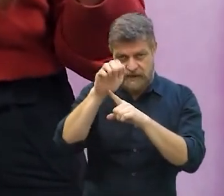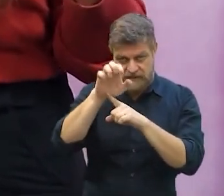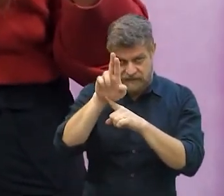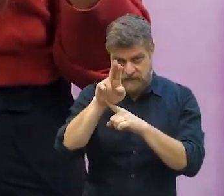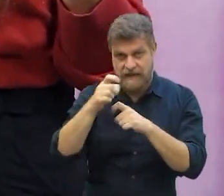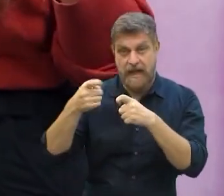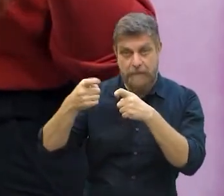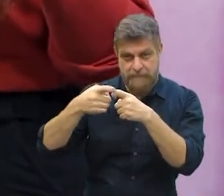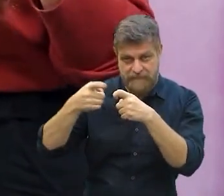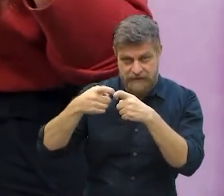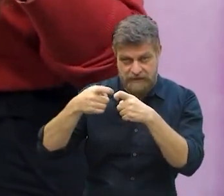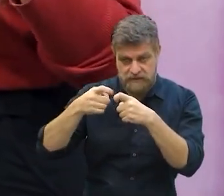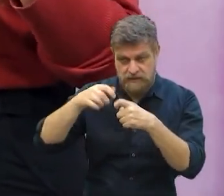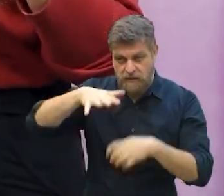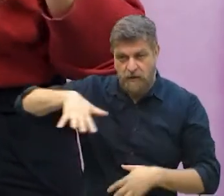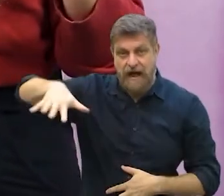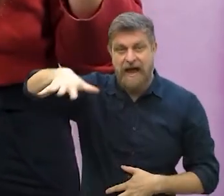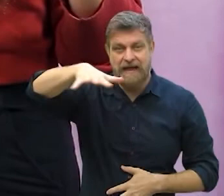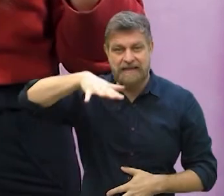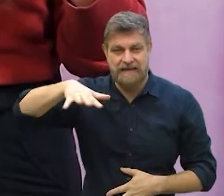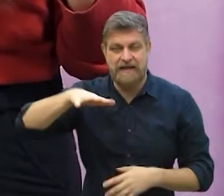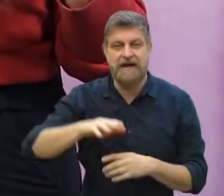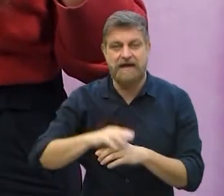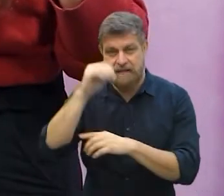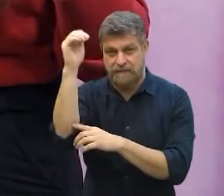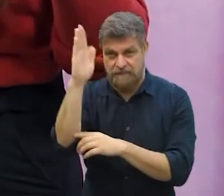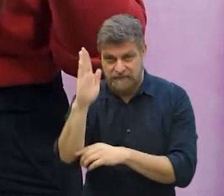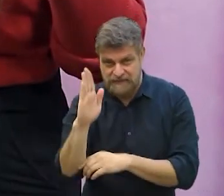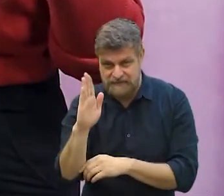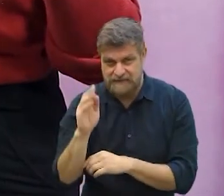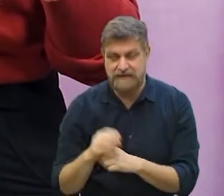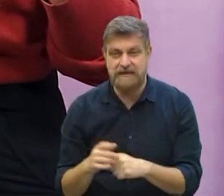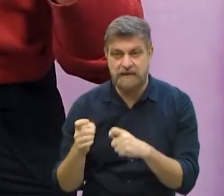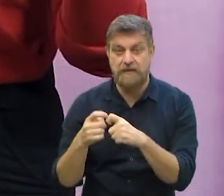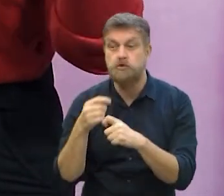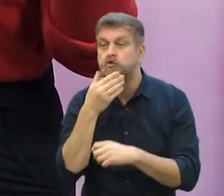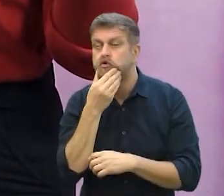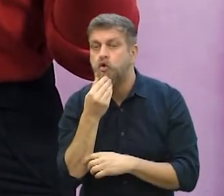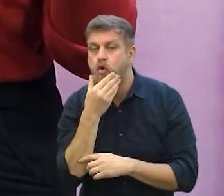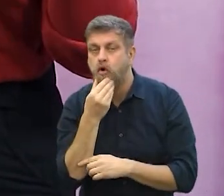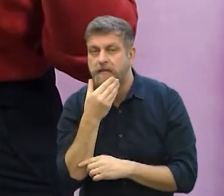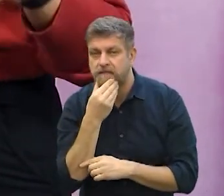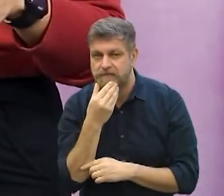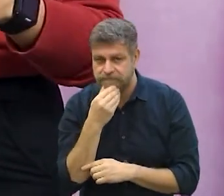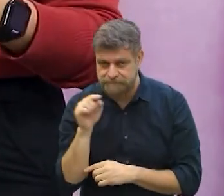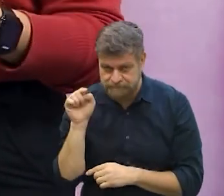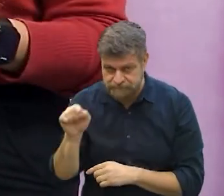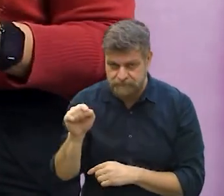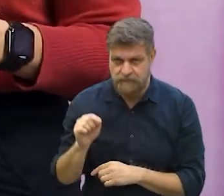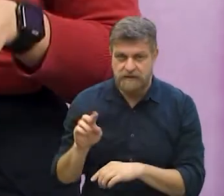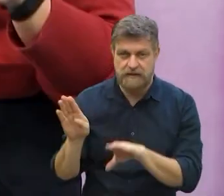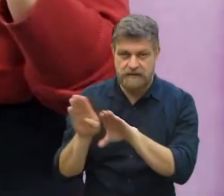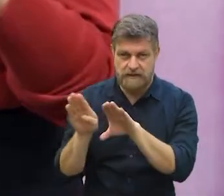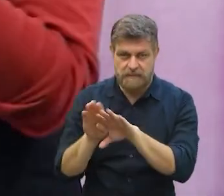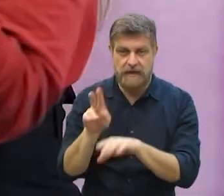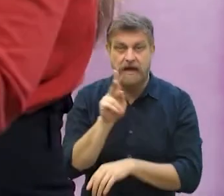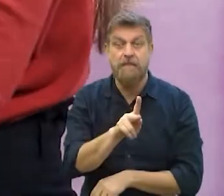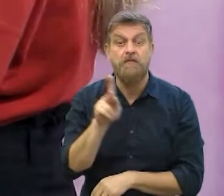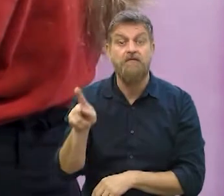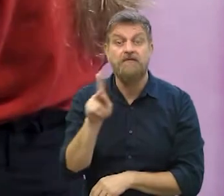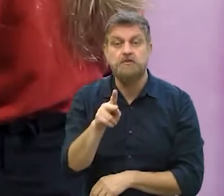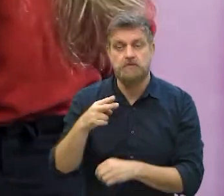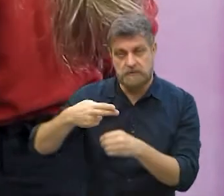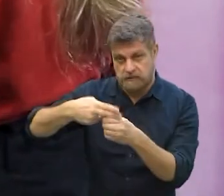do Departamento de Uro-Oncologia da Sociedade Brasileira de Urologia e também professor livre-docente